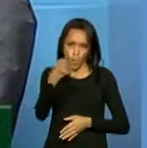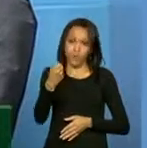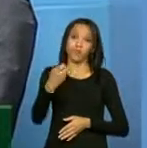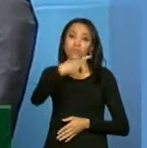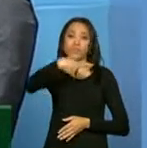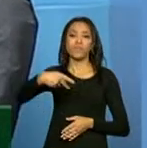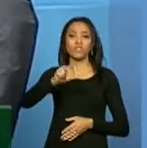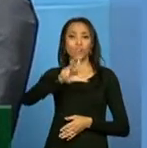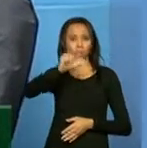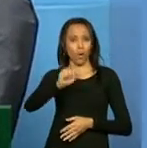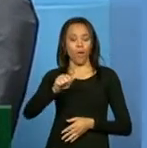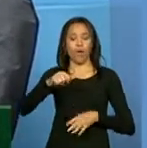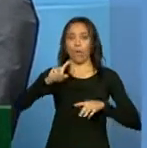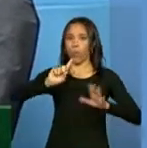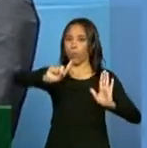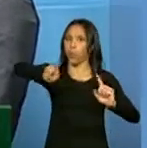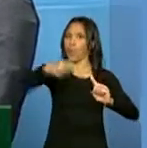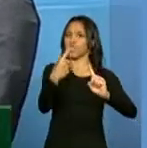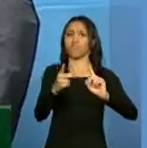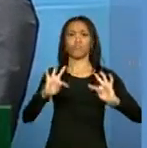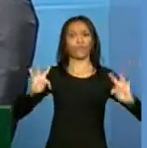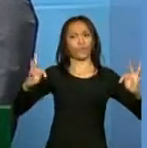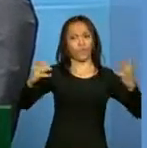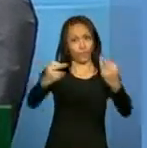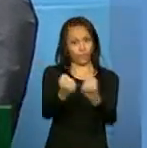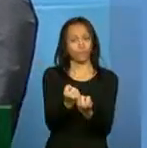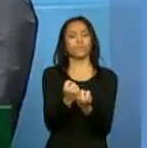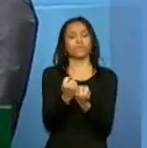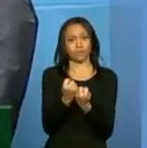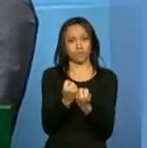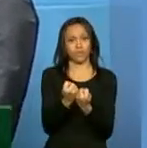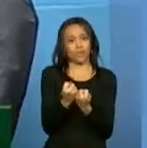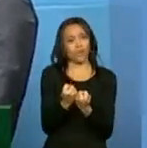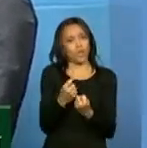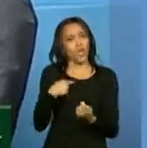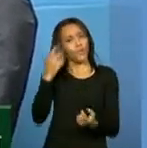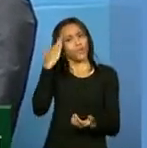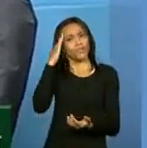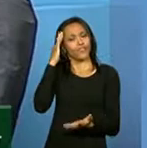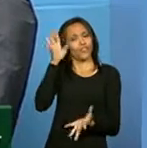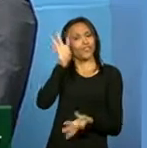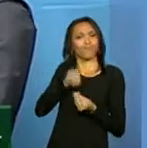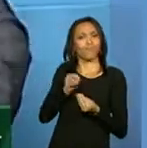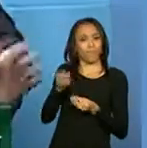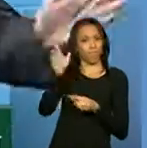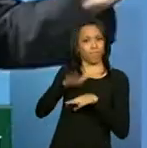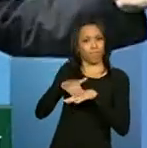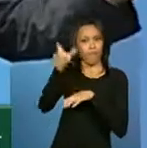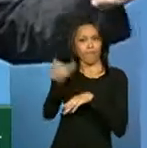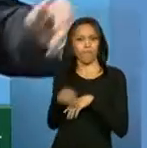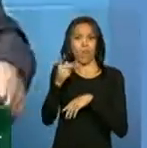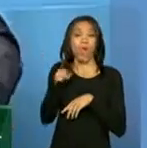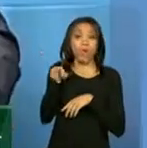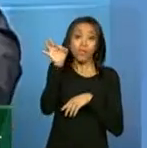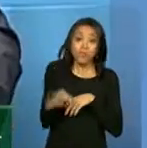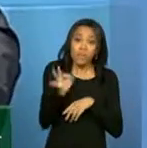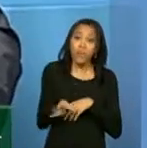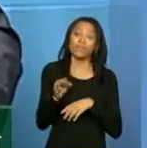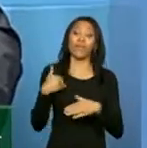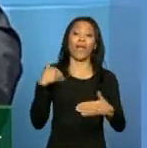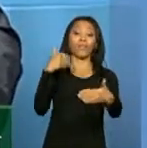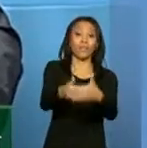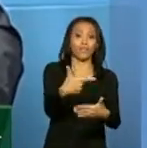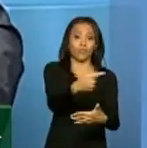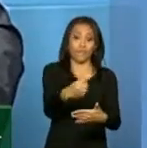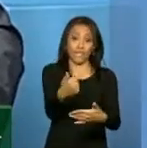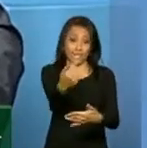Lula, isso é um desafio para todos. Eu não acho que foi isso que ele quis dizer dessa forma, mas eu entendi que ele está certo de que até 2017